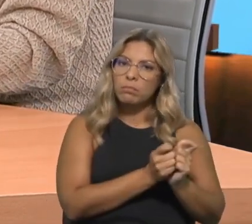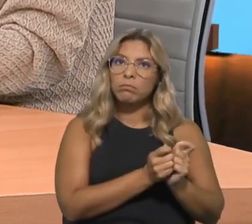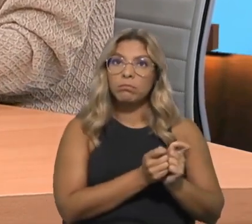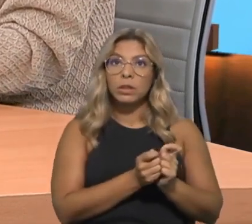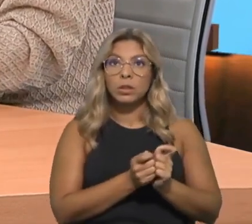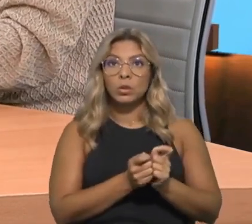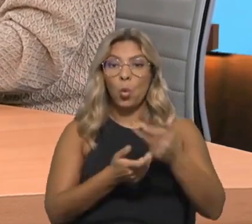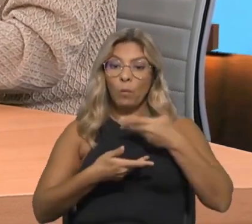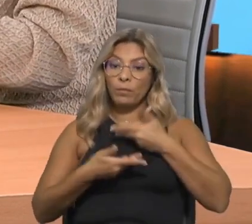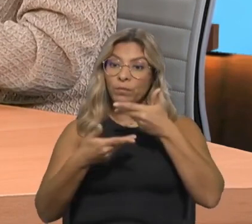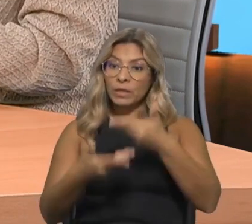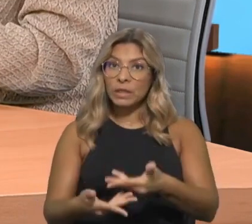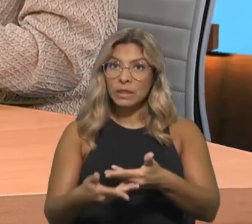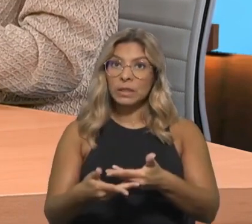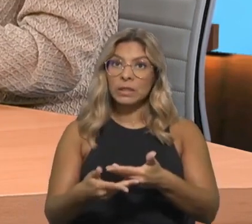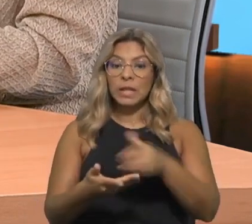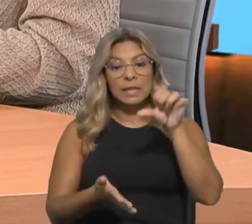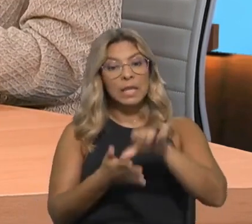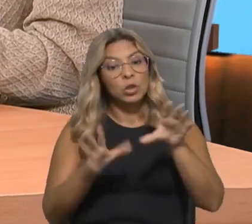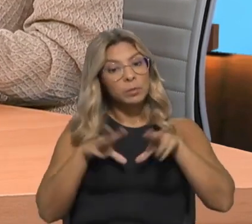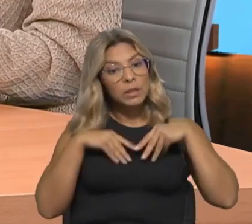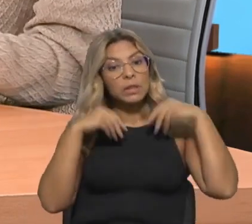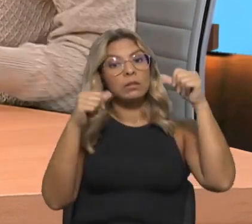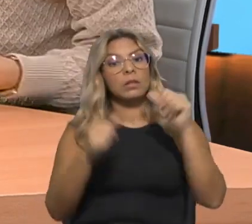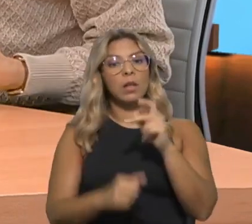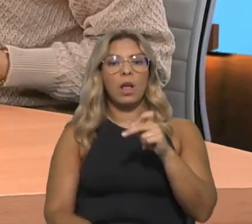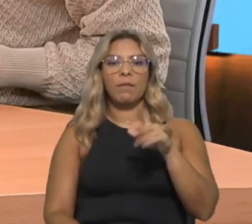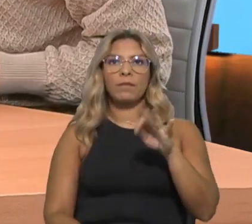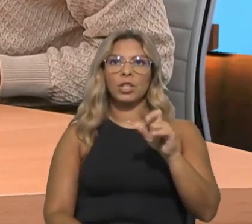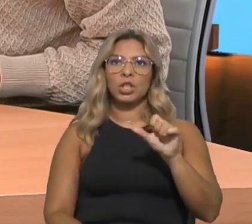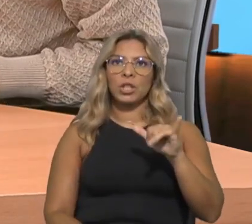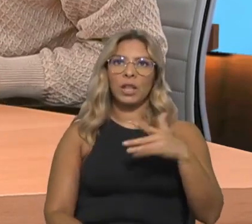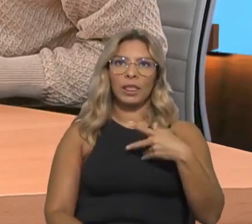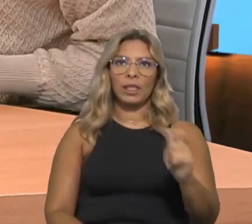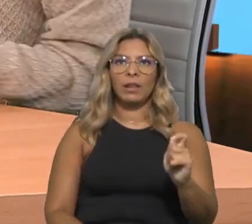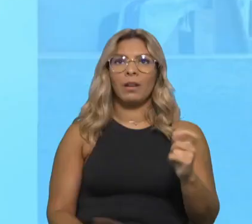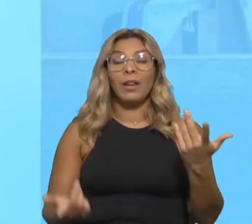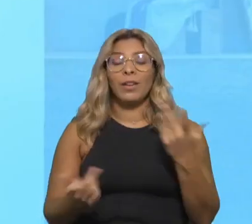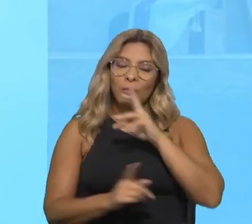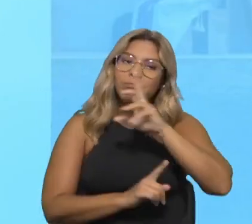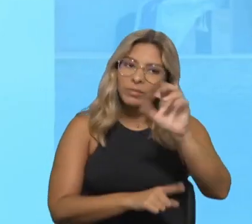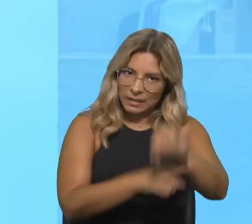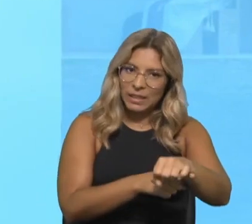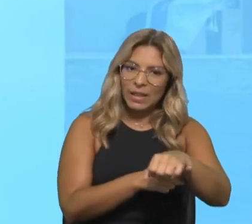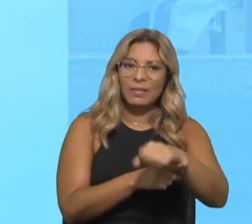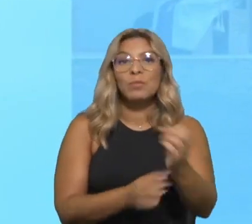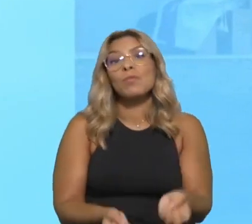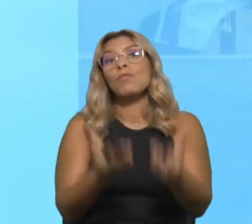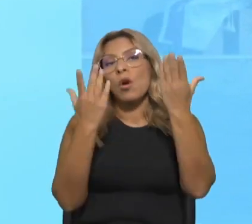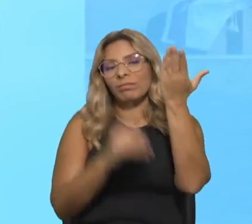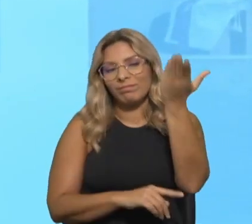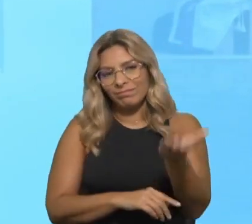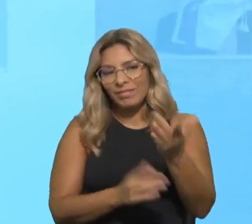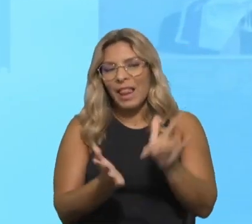o convite do centro de espiritualidade do seminário de alfid eu não podia deixar de corresponder e aqui está a janela de Bom